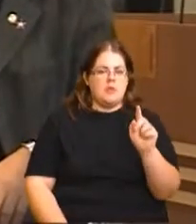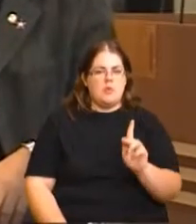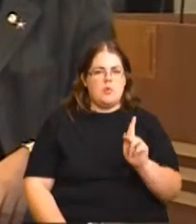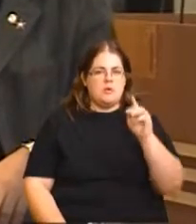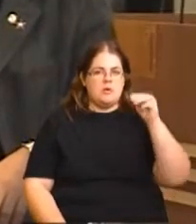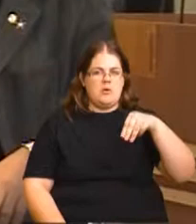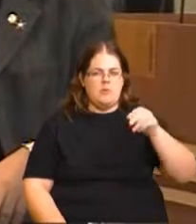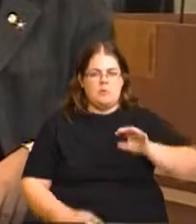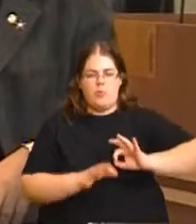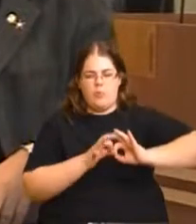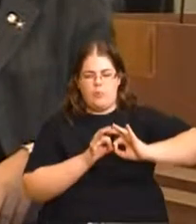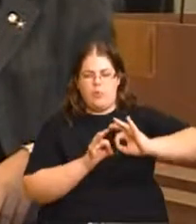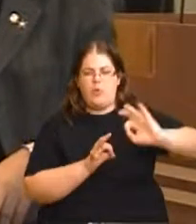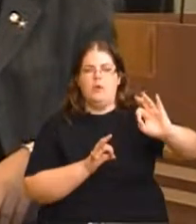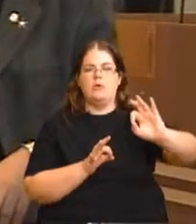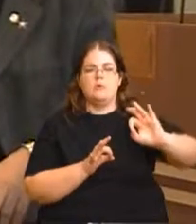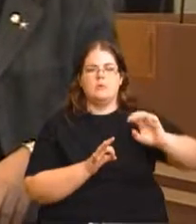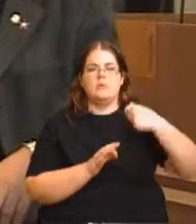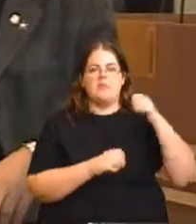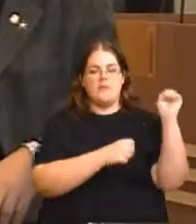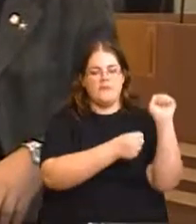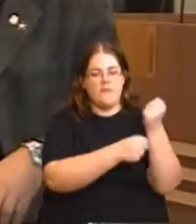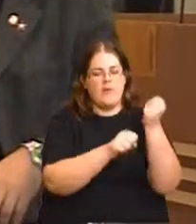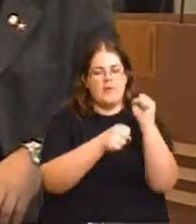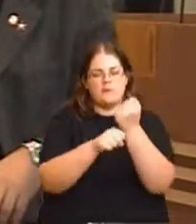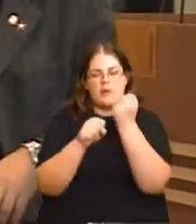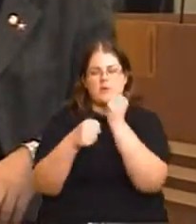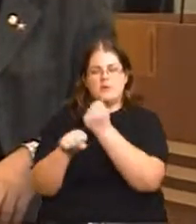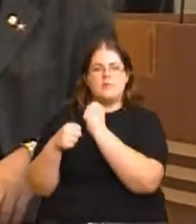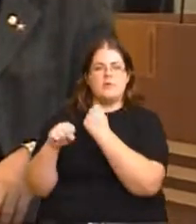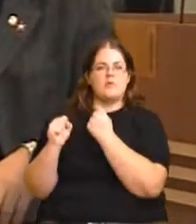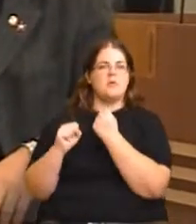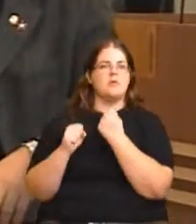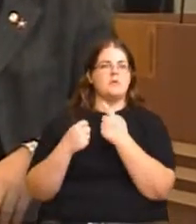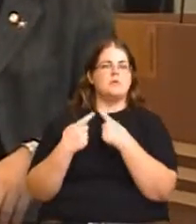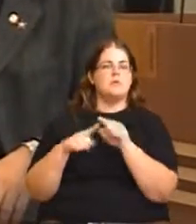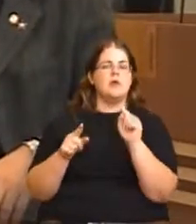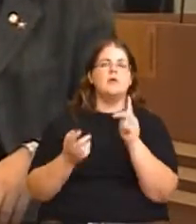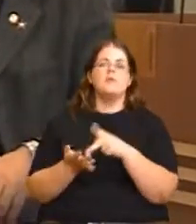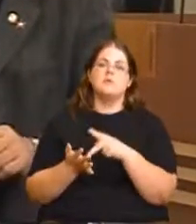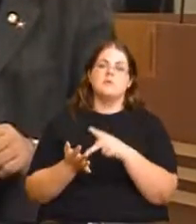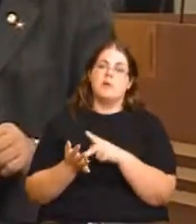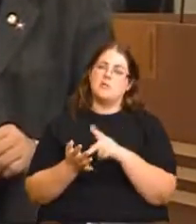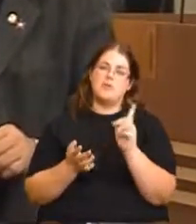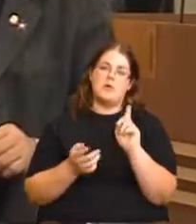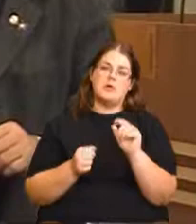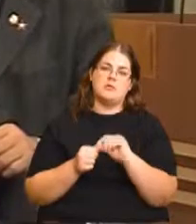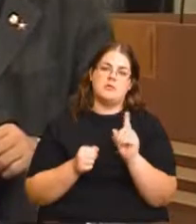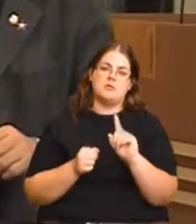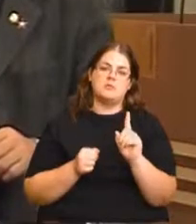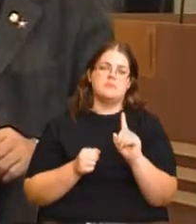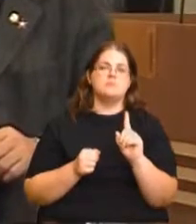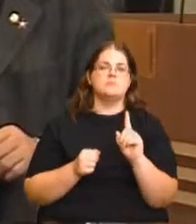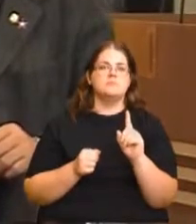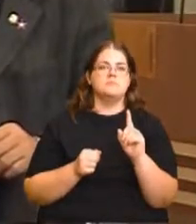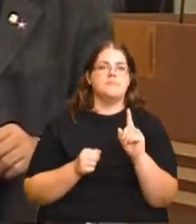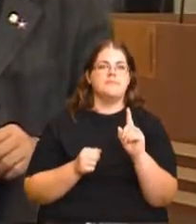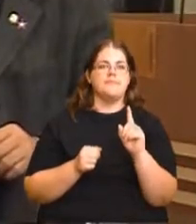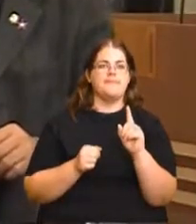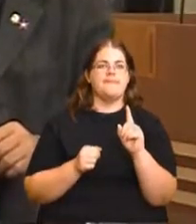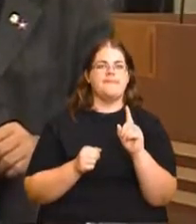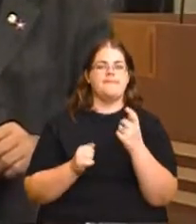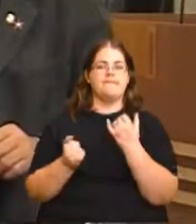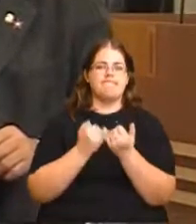quilômetros de varrição no contrato mensal, mas realmente se faz isso, porque é muito